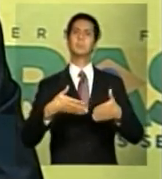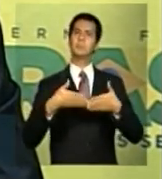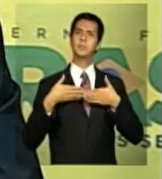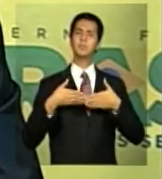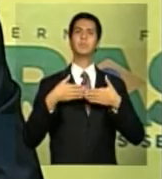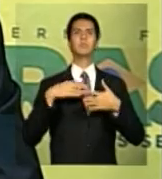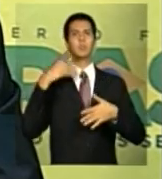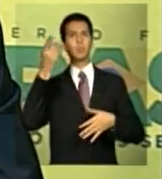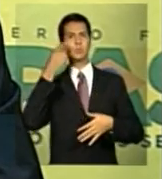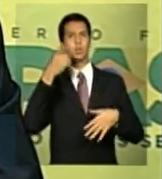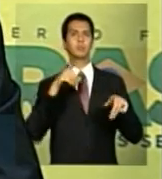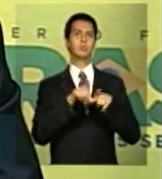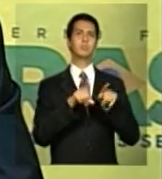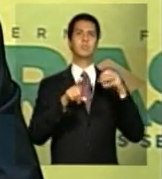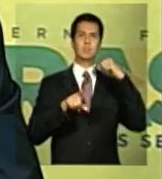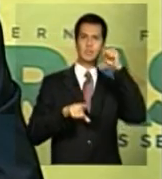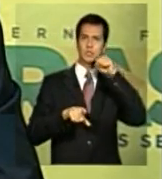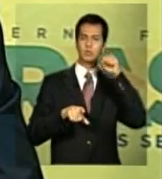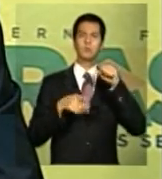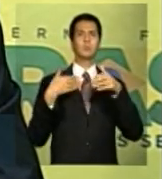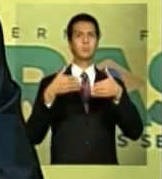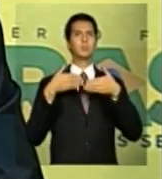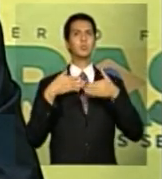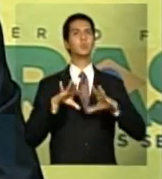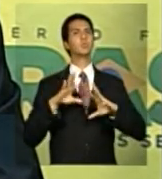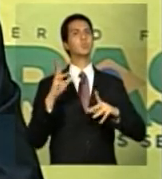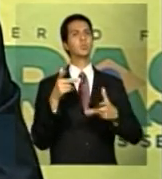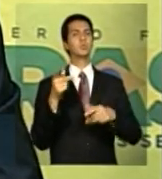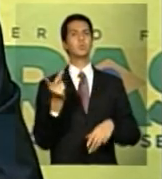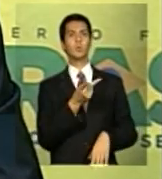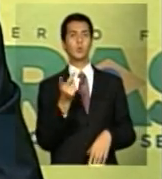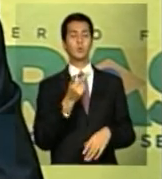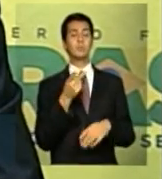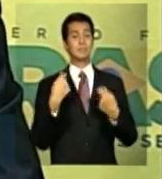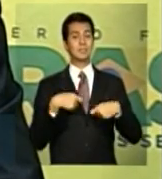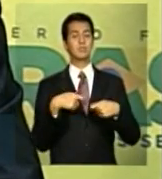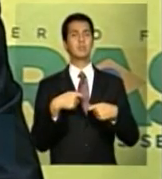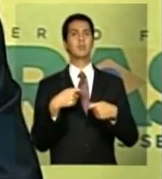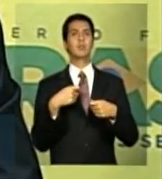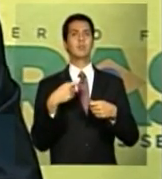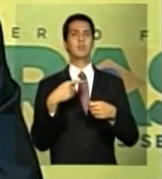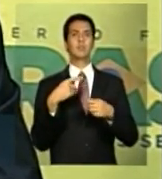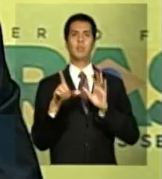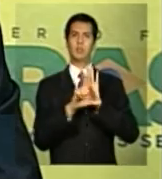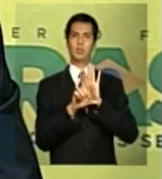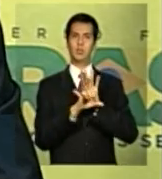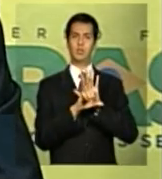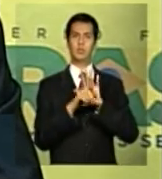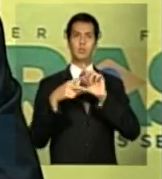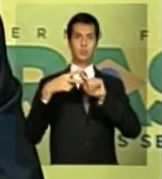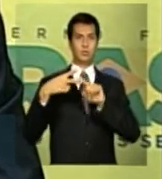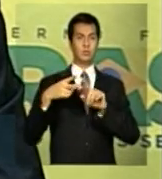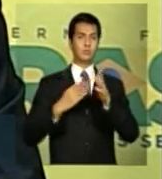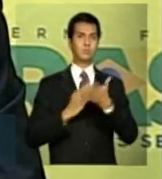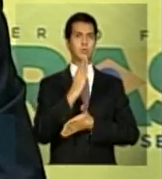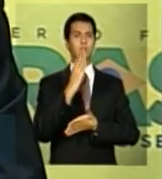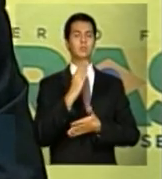que os dois projetos de lei fossem aprovados a tempo. Ou seja, o reajuste, porque já estava prejudicando o